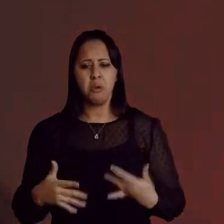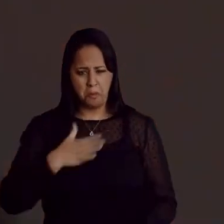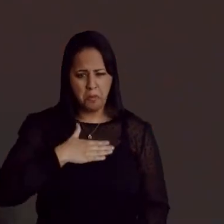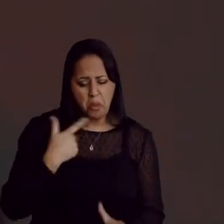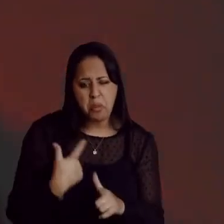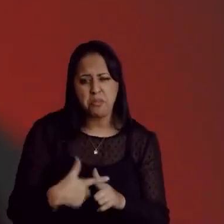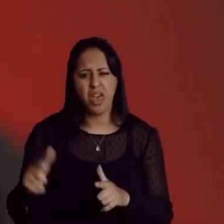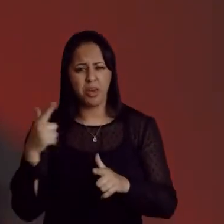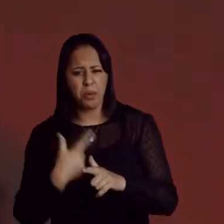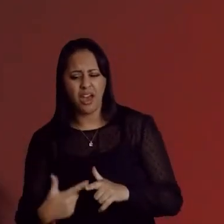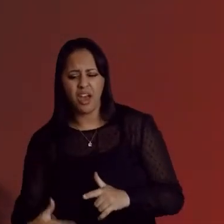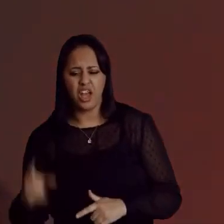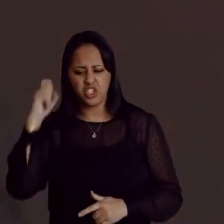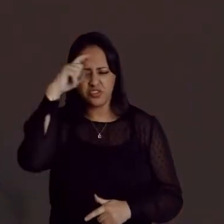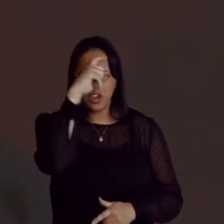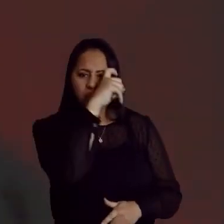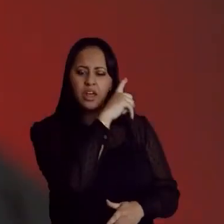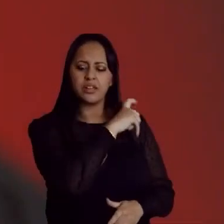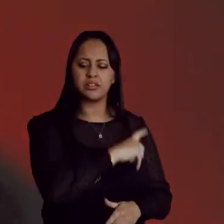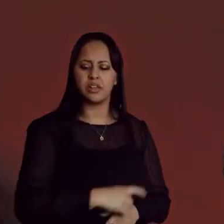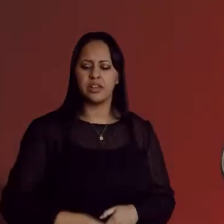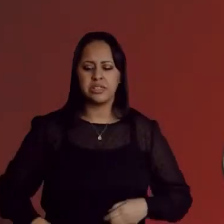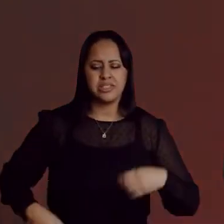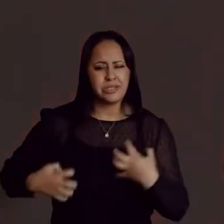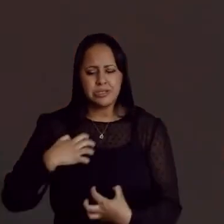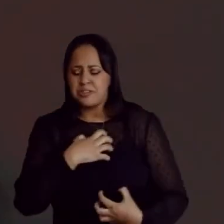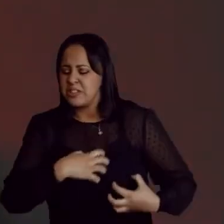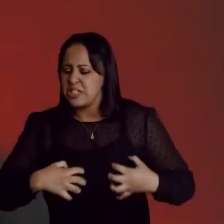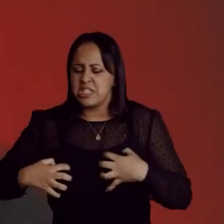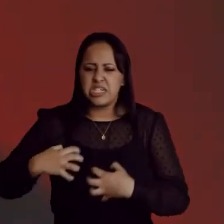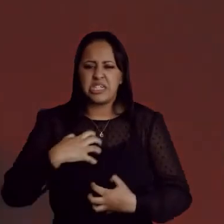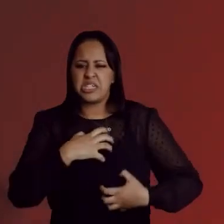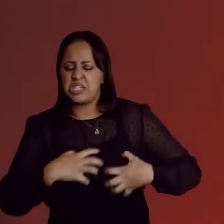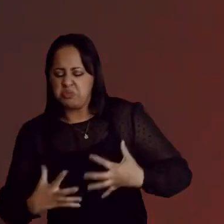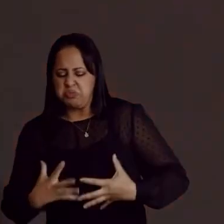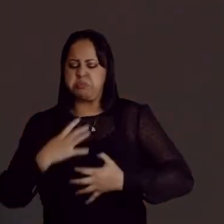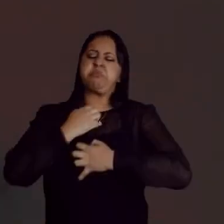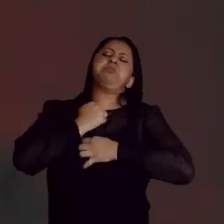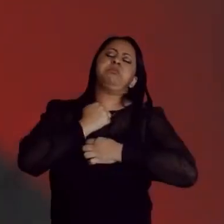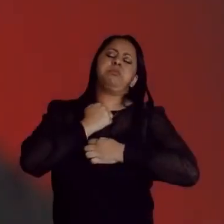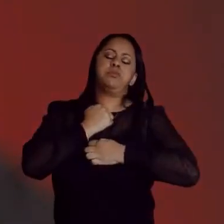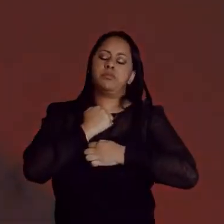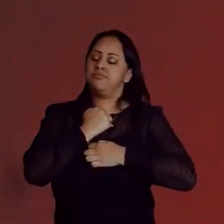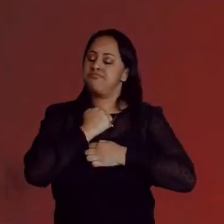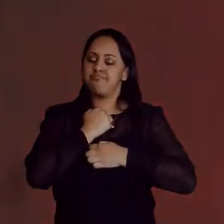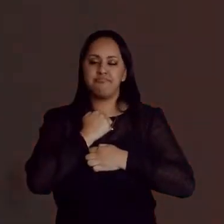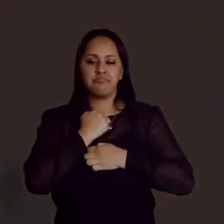deixar essa luta me matar, o desespero me tomar.